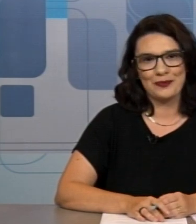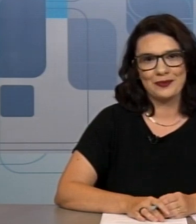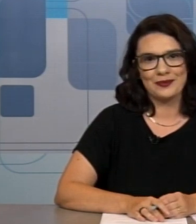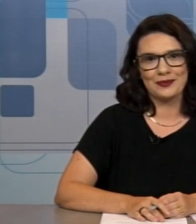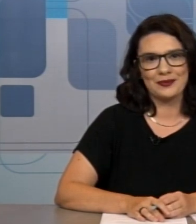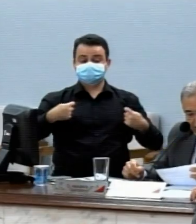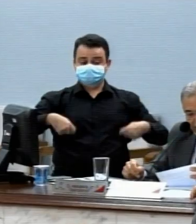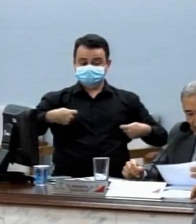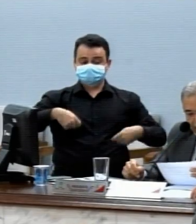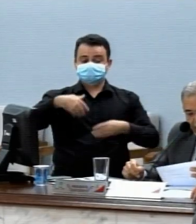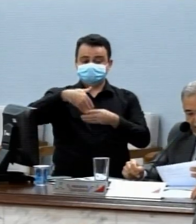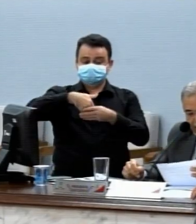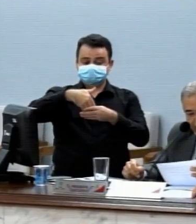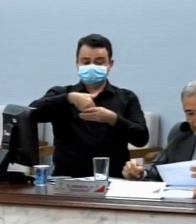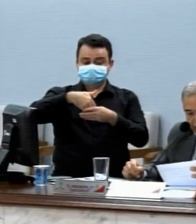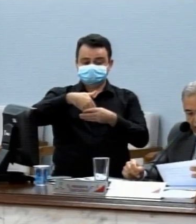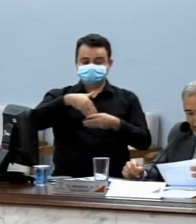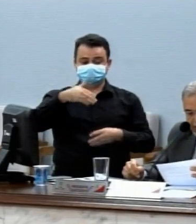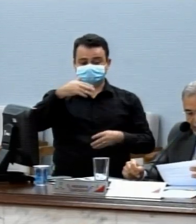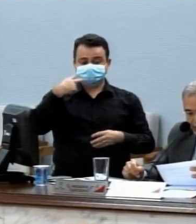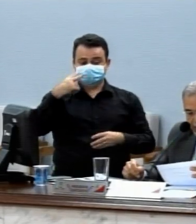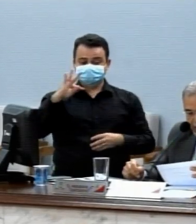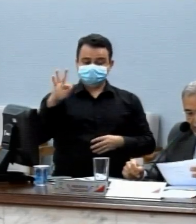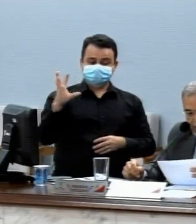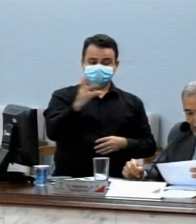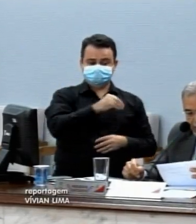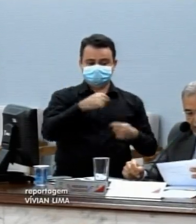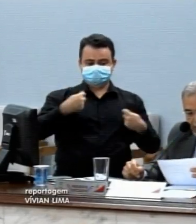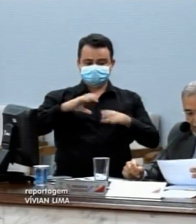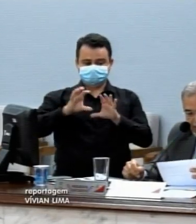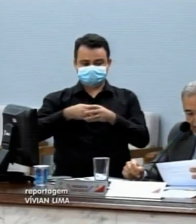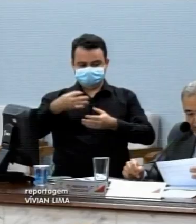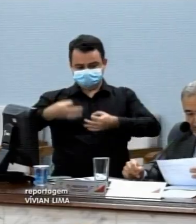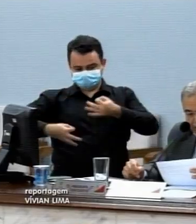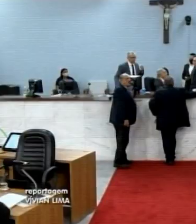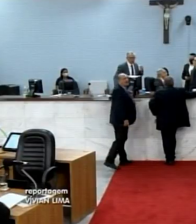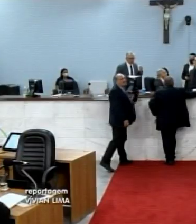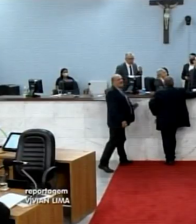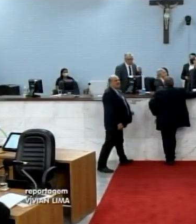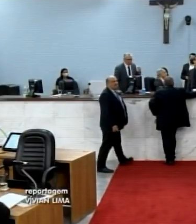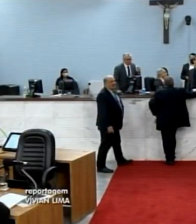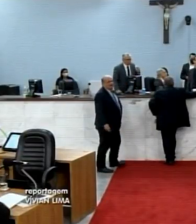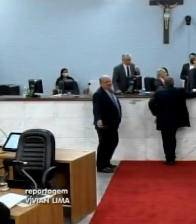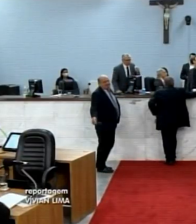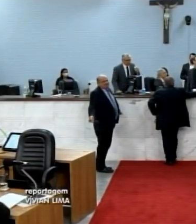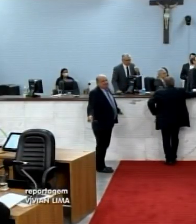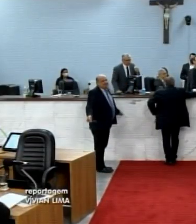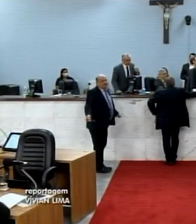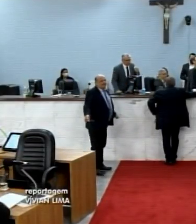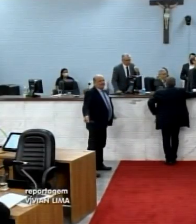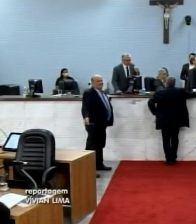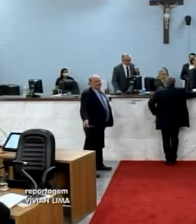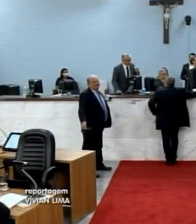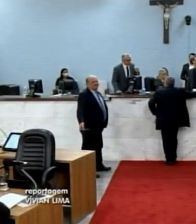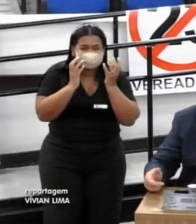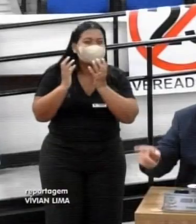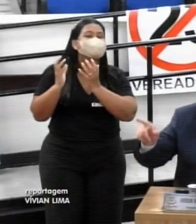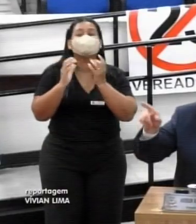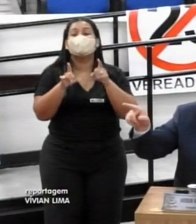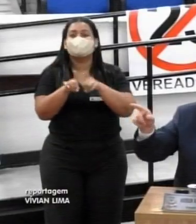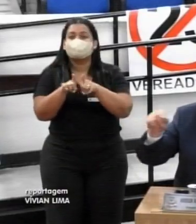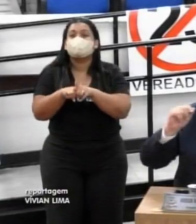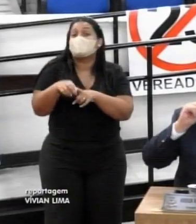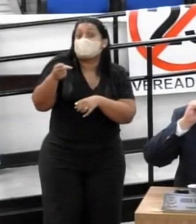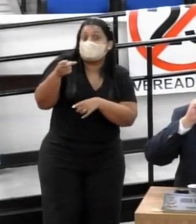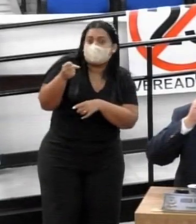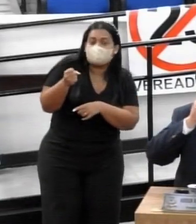foi. A Câmara de São José do Rio Preto aprovou a proposta que cria mais 6 cadeiras de vereadores no município. De